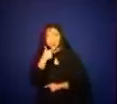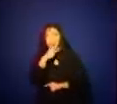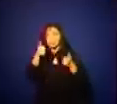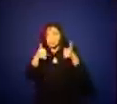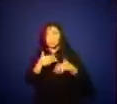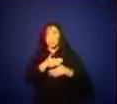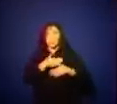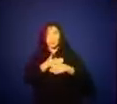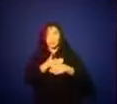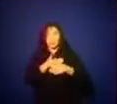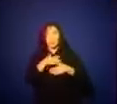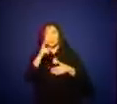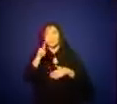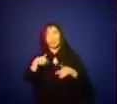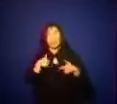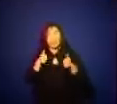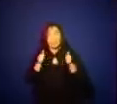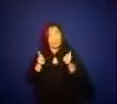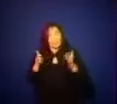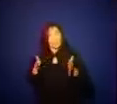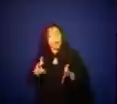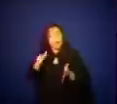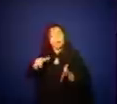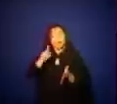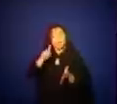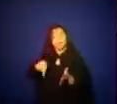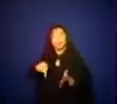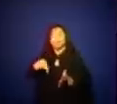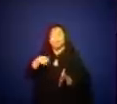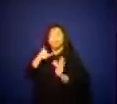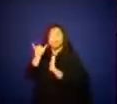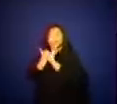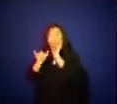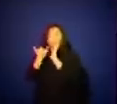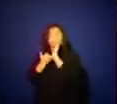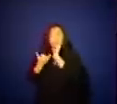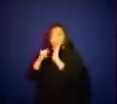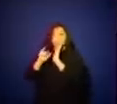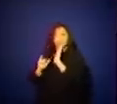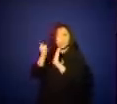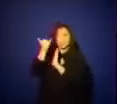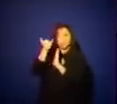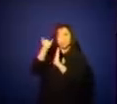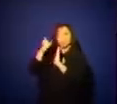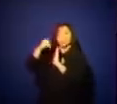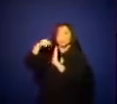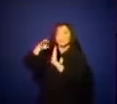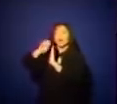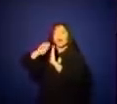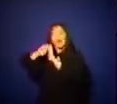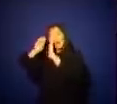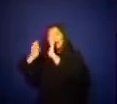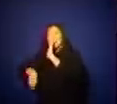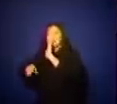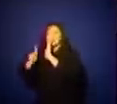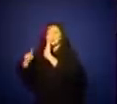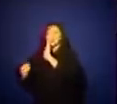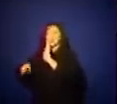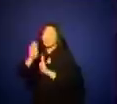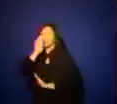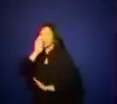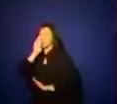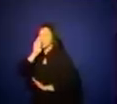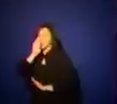aí você tem um tema de ato que é muito difícil você falar não eu tenho aqui um hiato tem uma taxa de juros abaixo da taxa de juros neutra e não estimula né